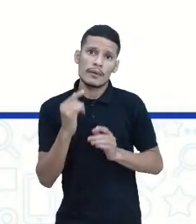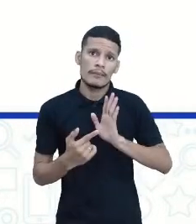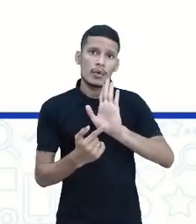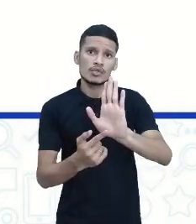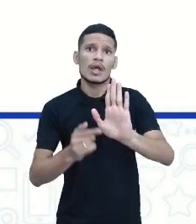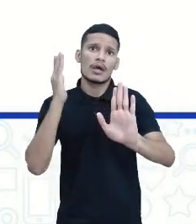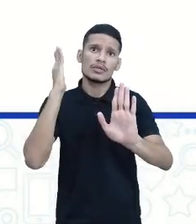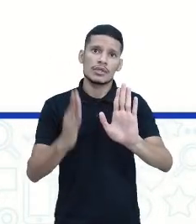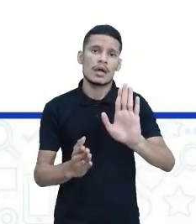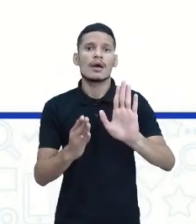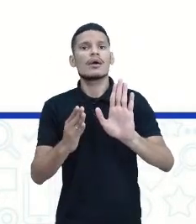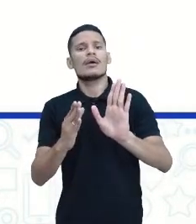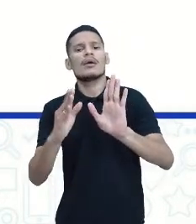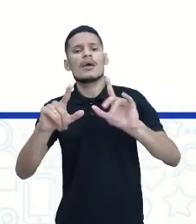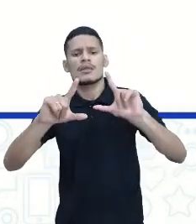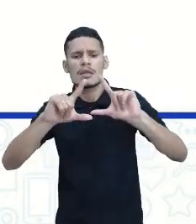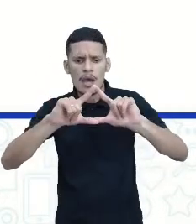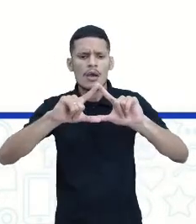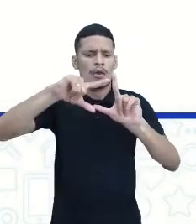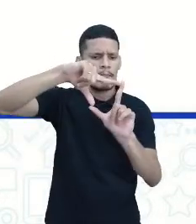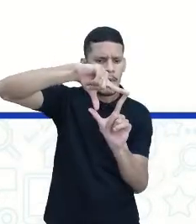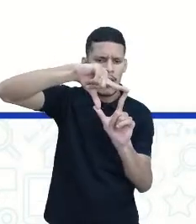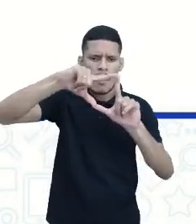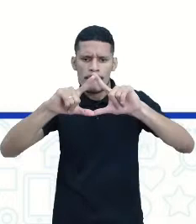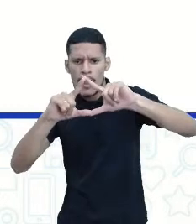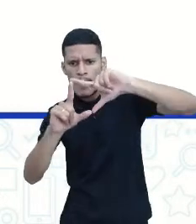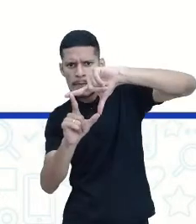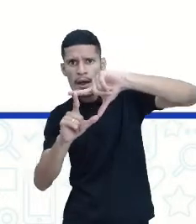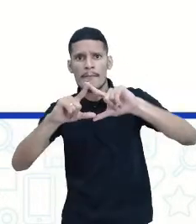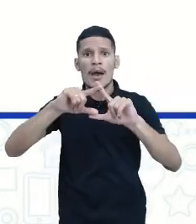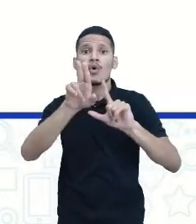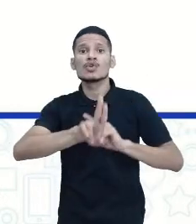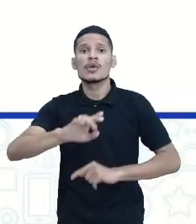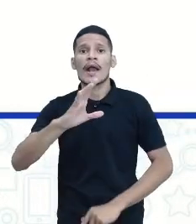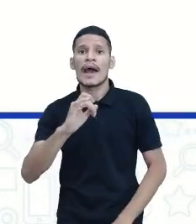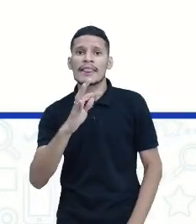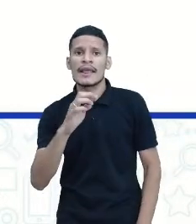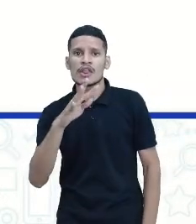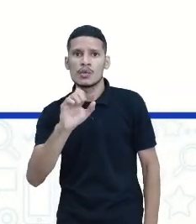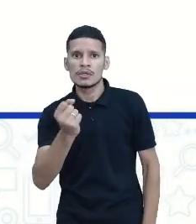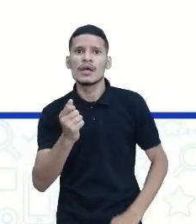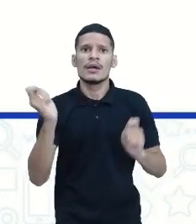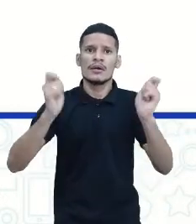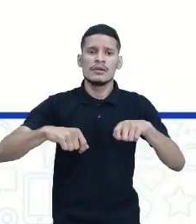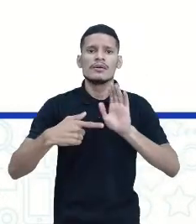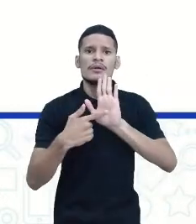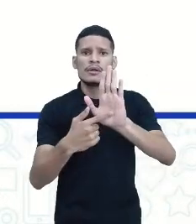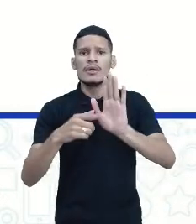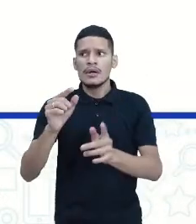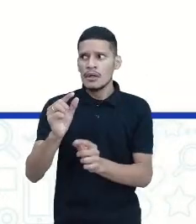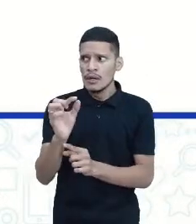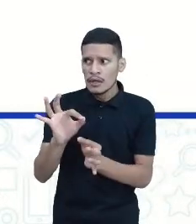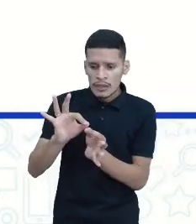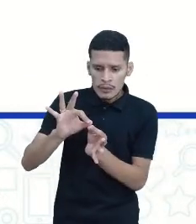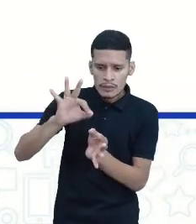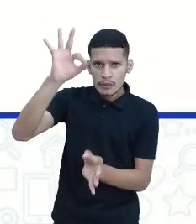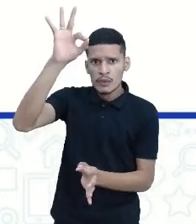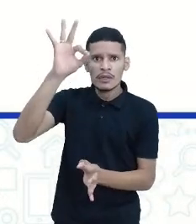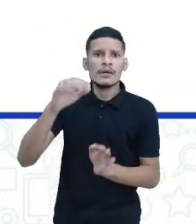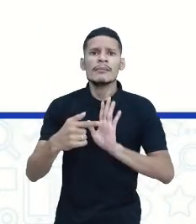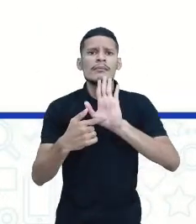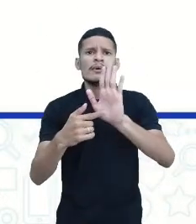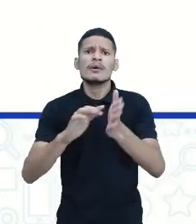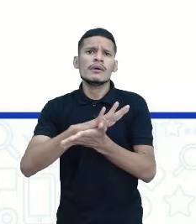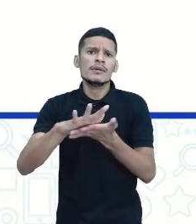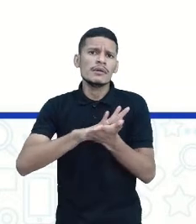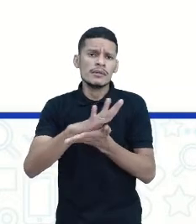demonstrar um triângulo em várias posições, utilizando dos catetos para representar as alturas, não trazem para a gente alguns elementos